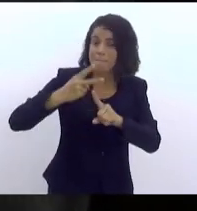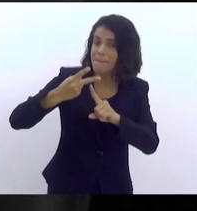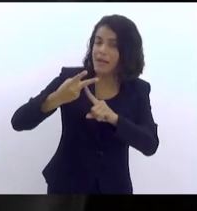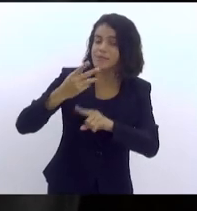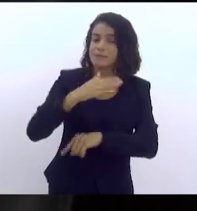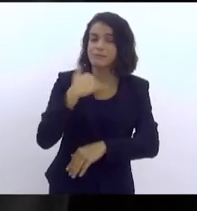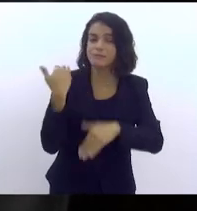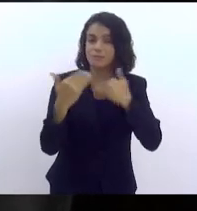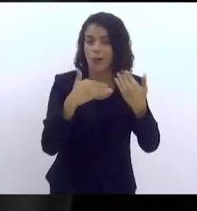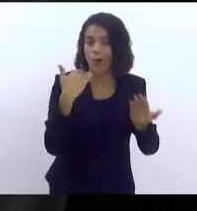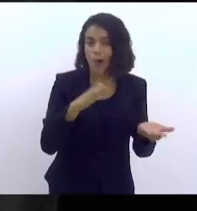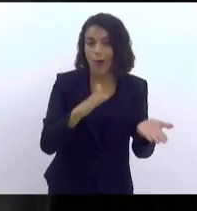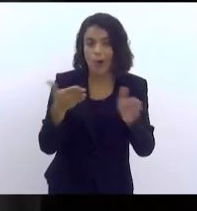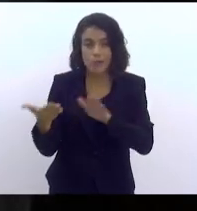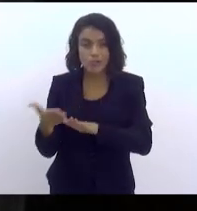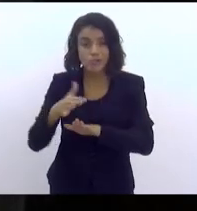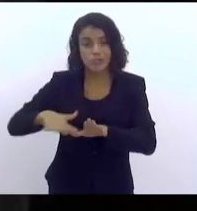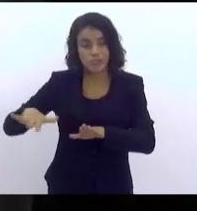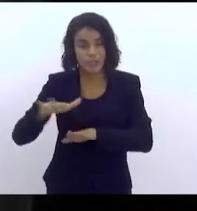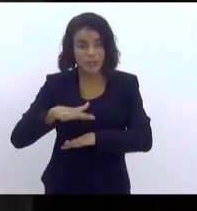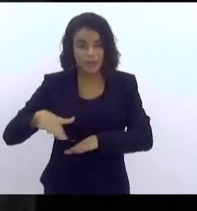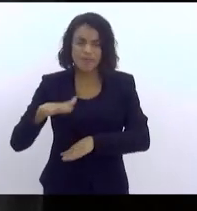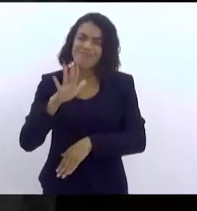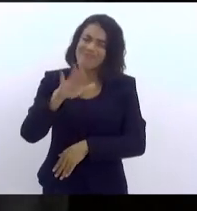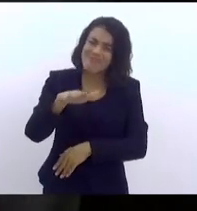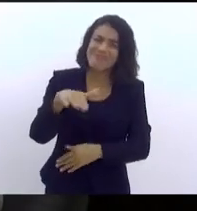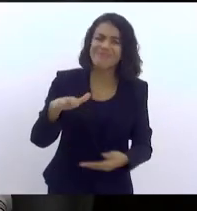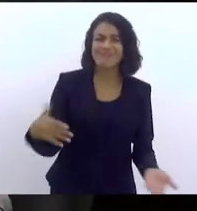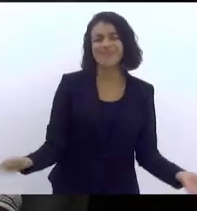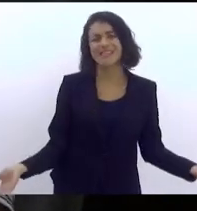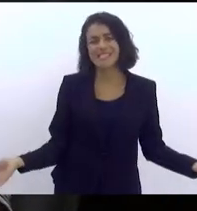mortos de mortes em geral gente